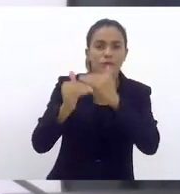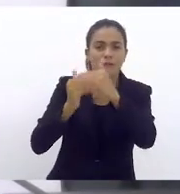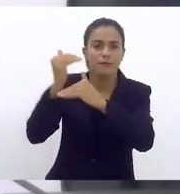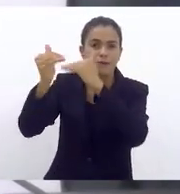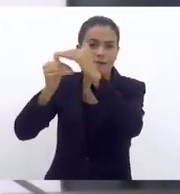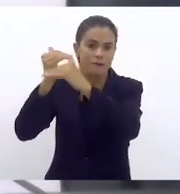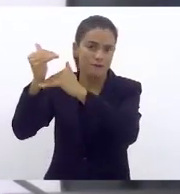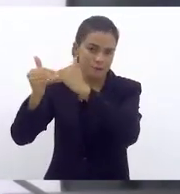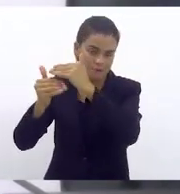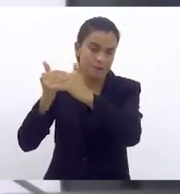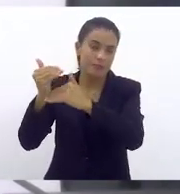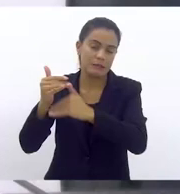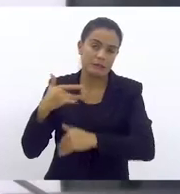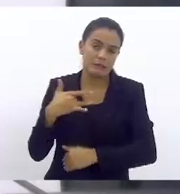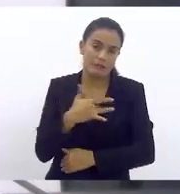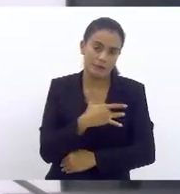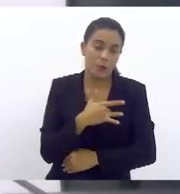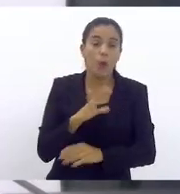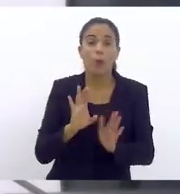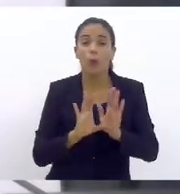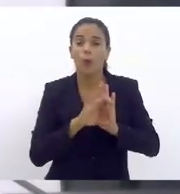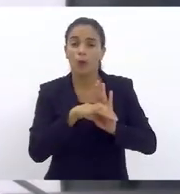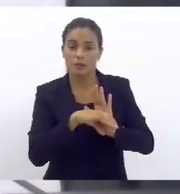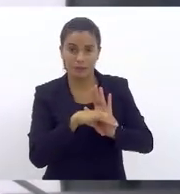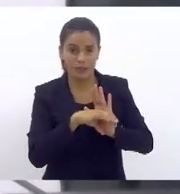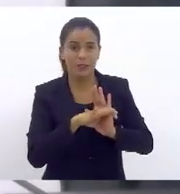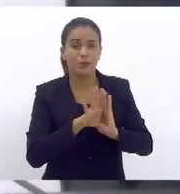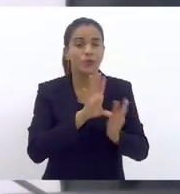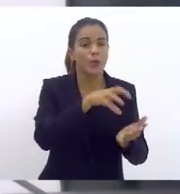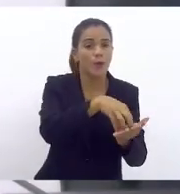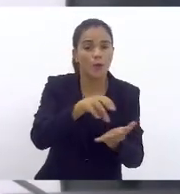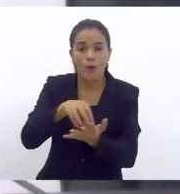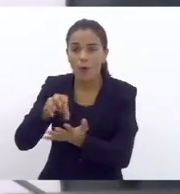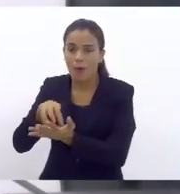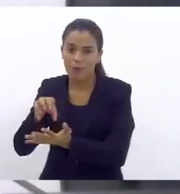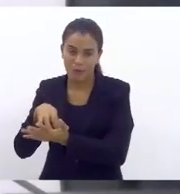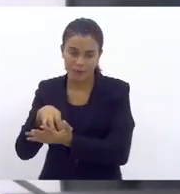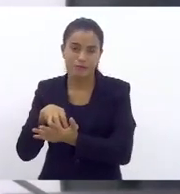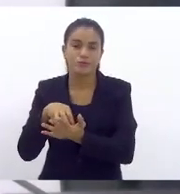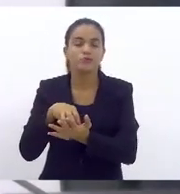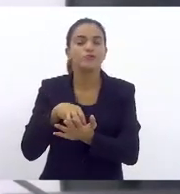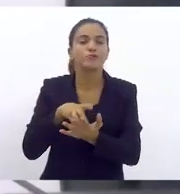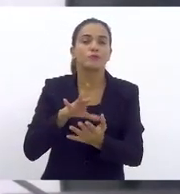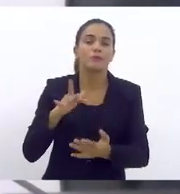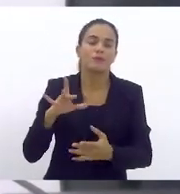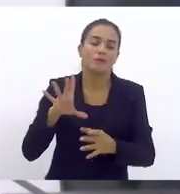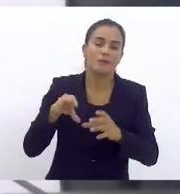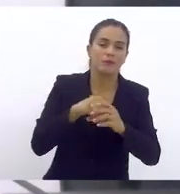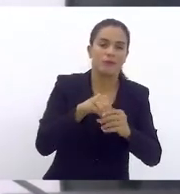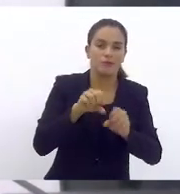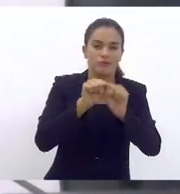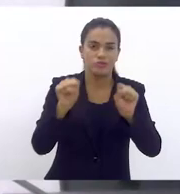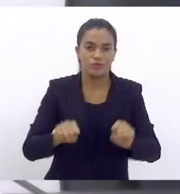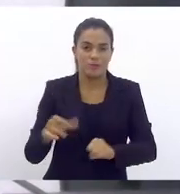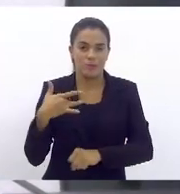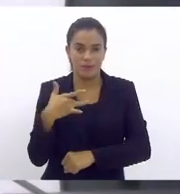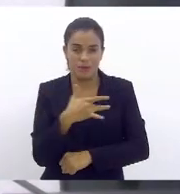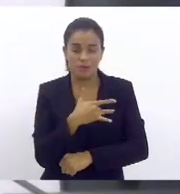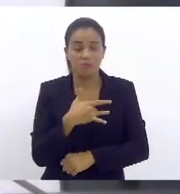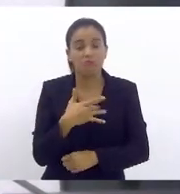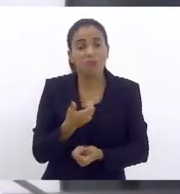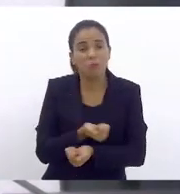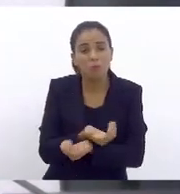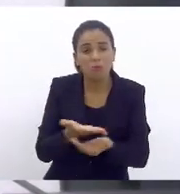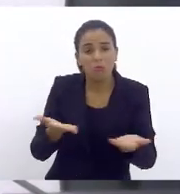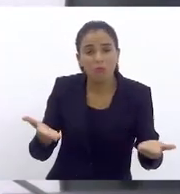Saúde o conceito de complexo econômico industrial da saúde e trazendo portanto